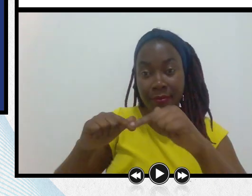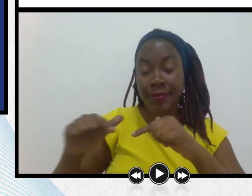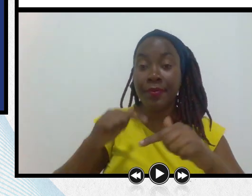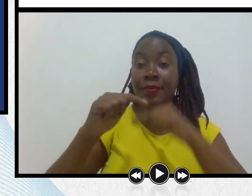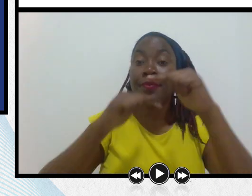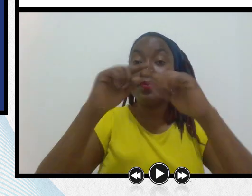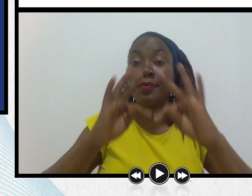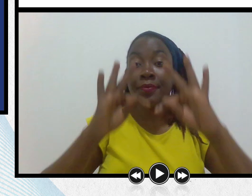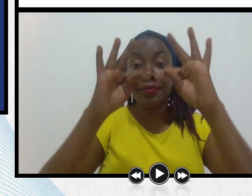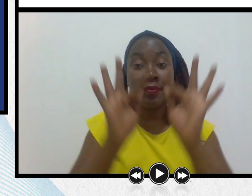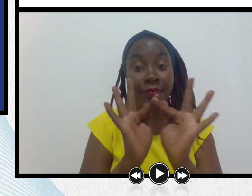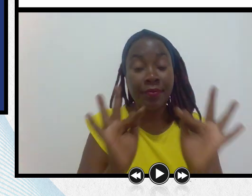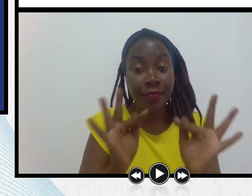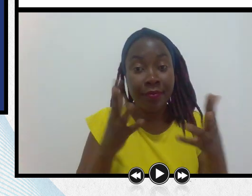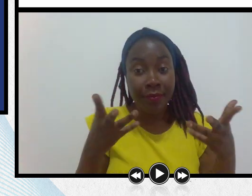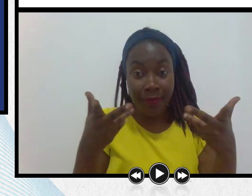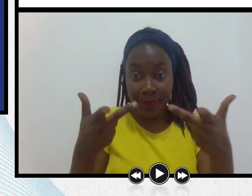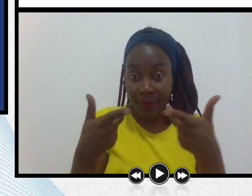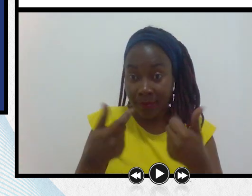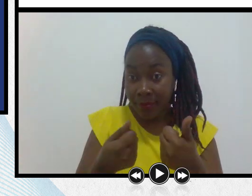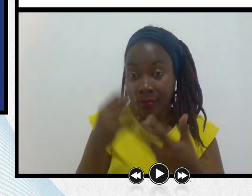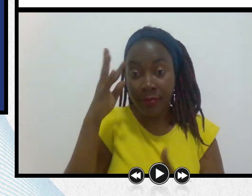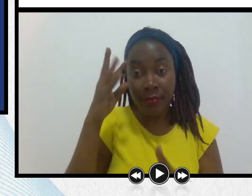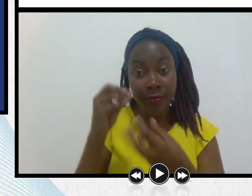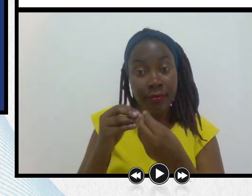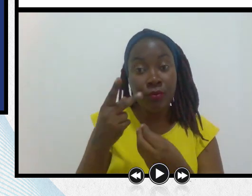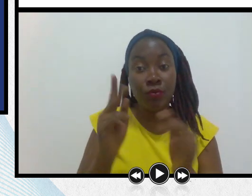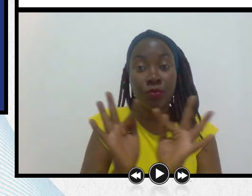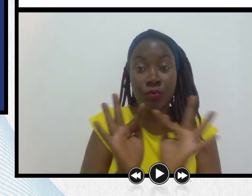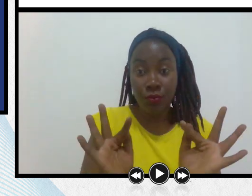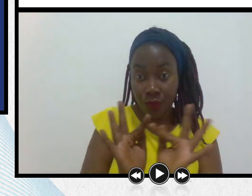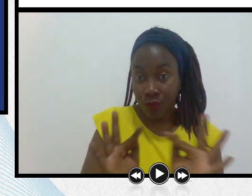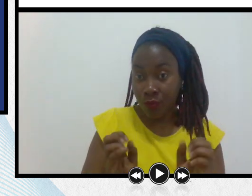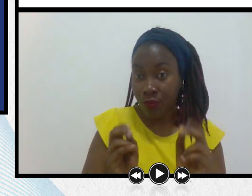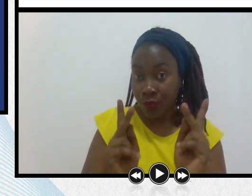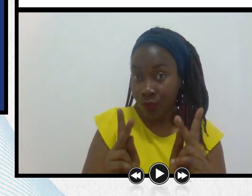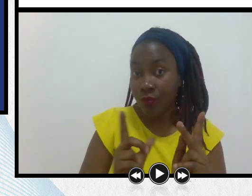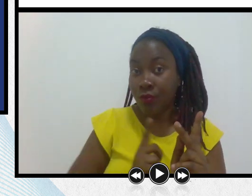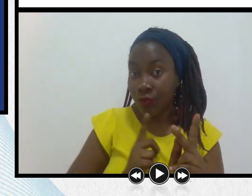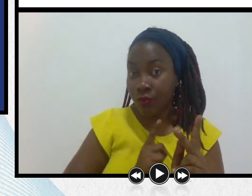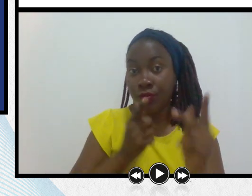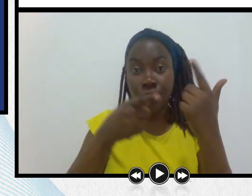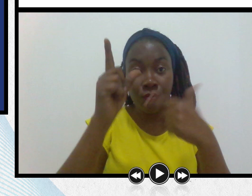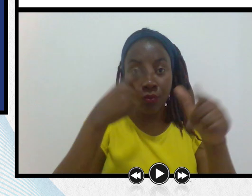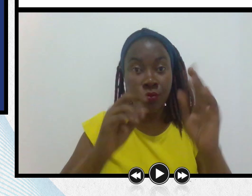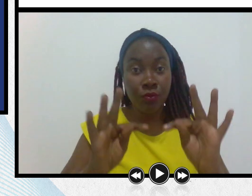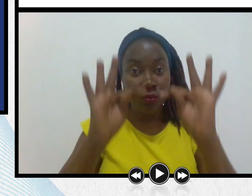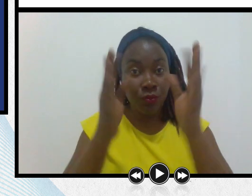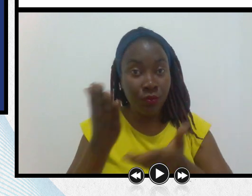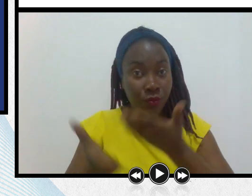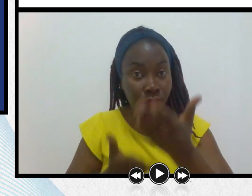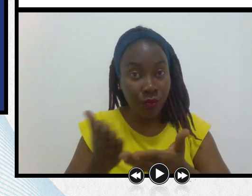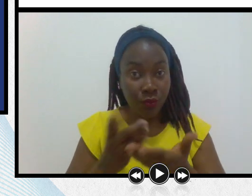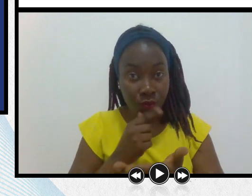e eficientes. Eficiente em consideração à sua simplicidade. Tá? Existem outras tecnologias para tratamento